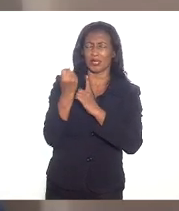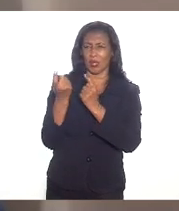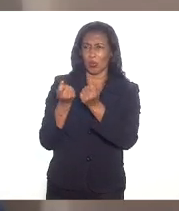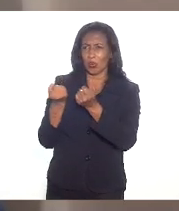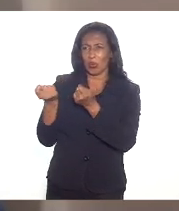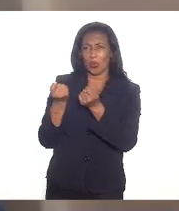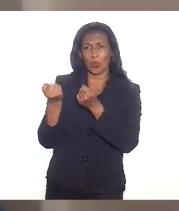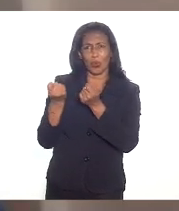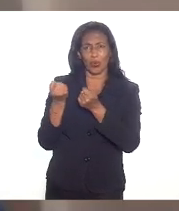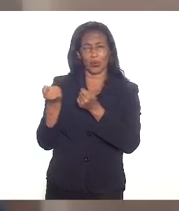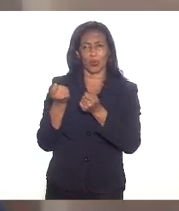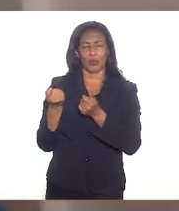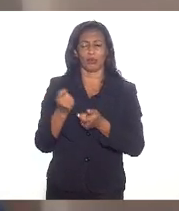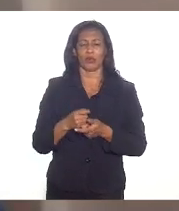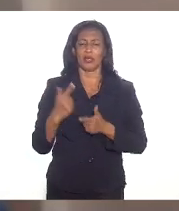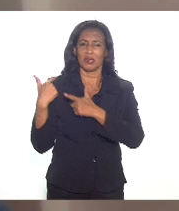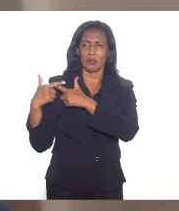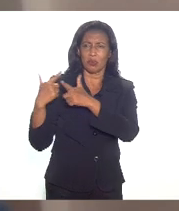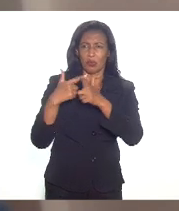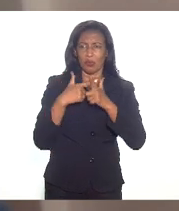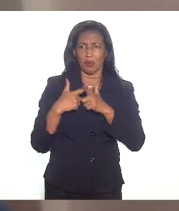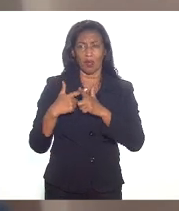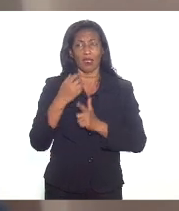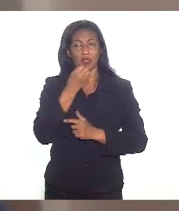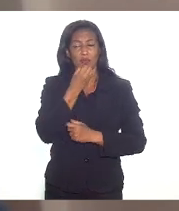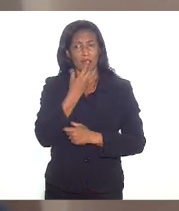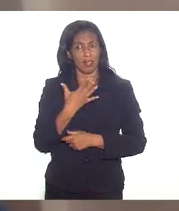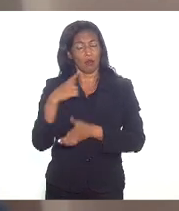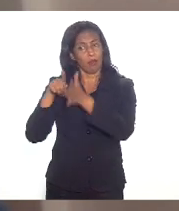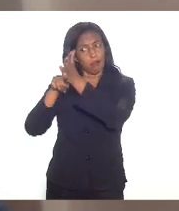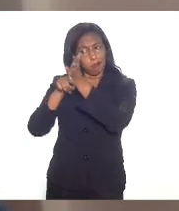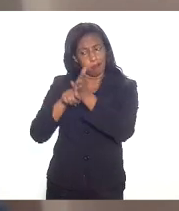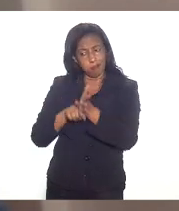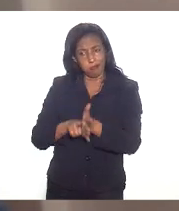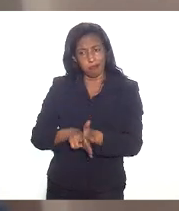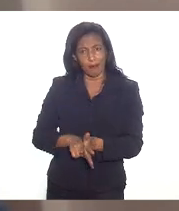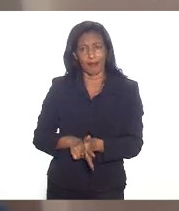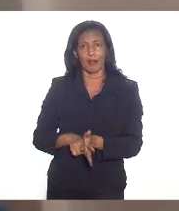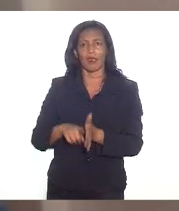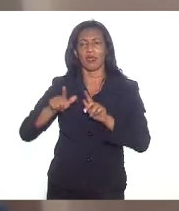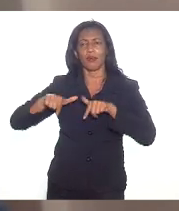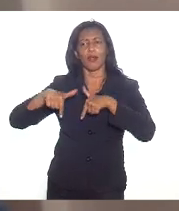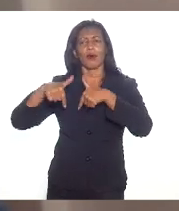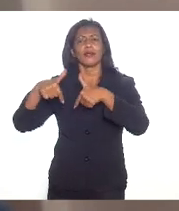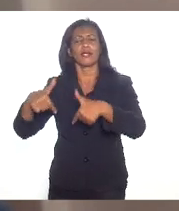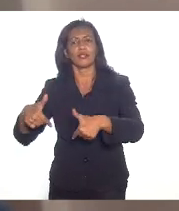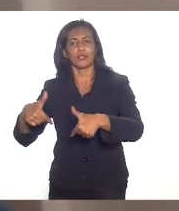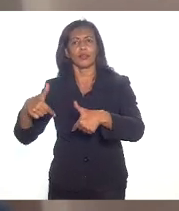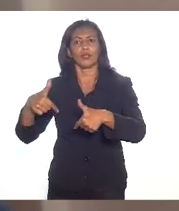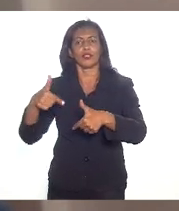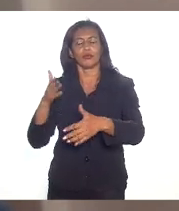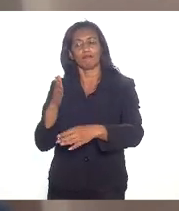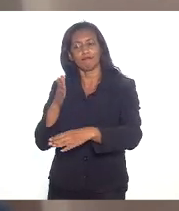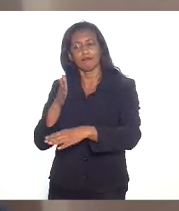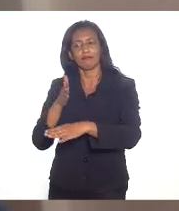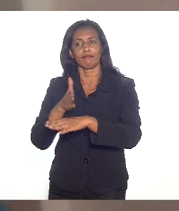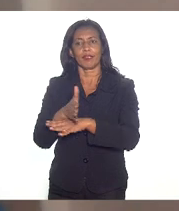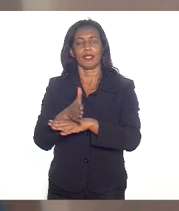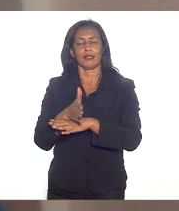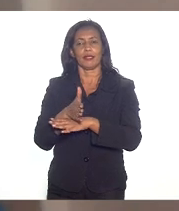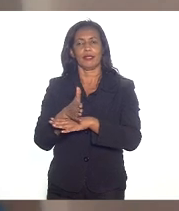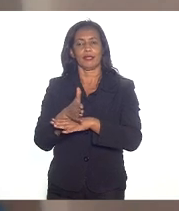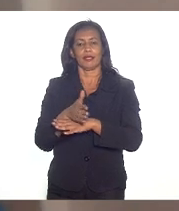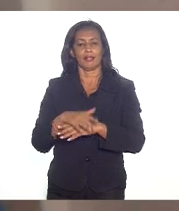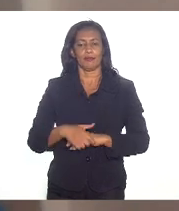quais as razões disso, é isso que precisa ter um bom diagnóstico, e quais são as ações para a gente, de fato, entrar num ciclo